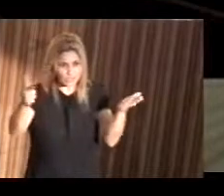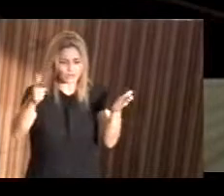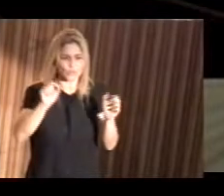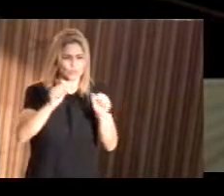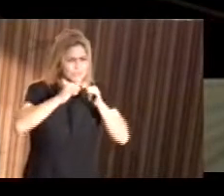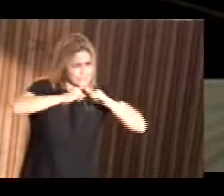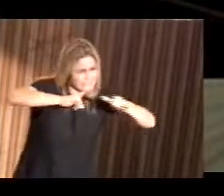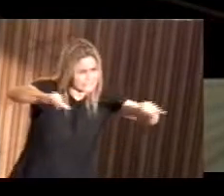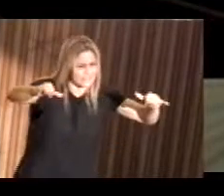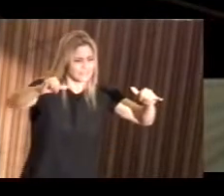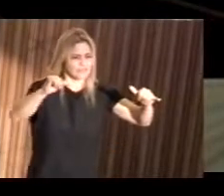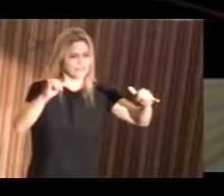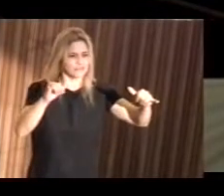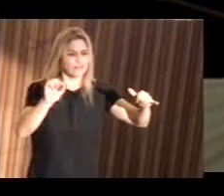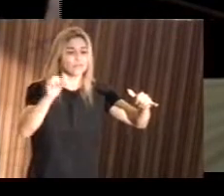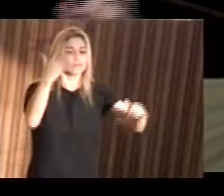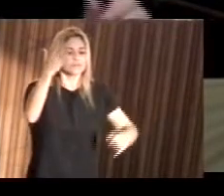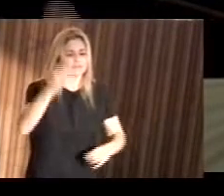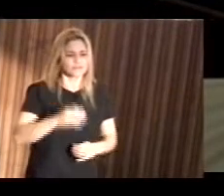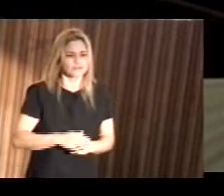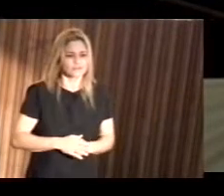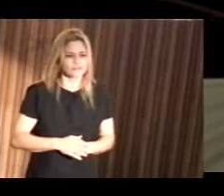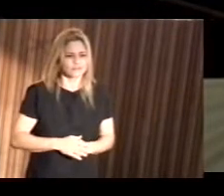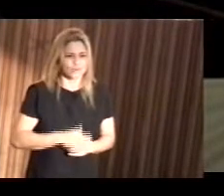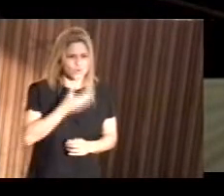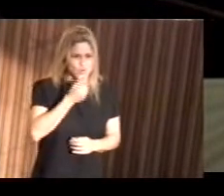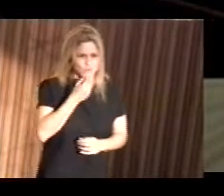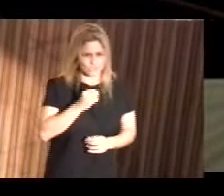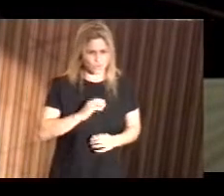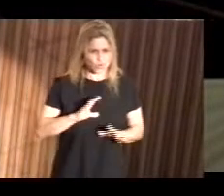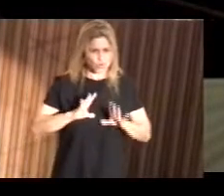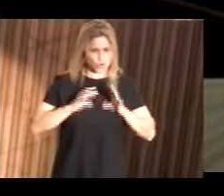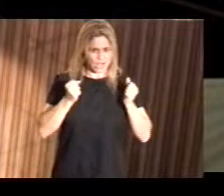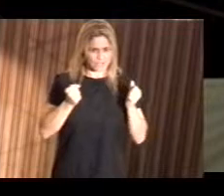inusitada. Precisa ter muito peito para fazer isso.